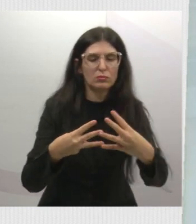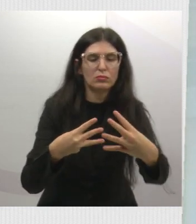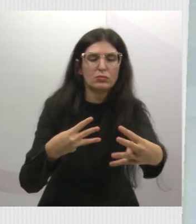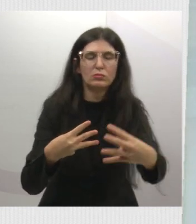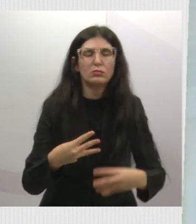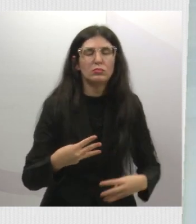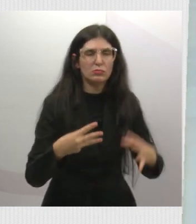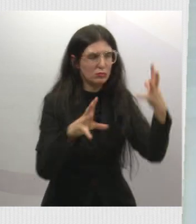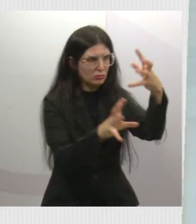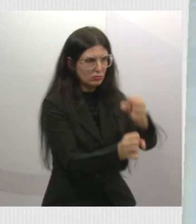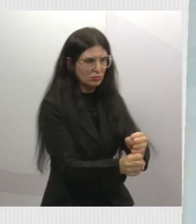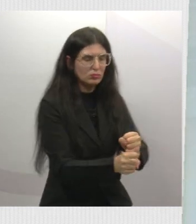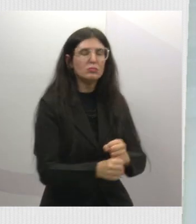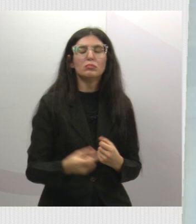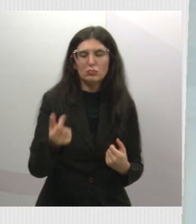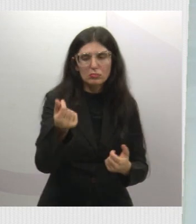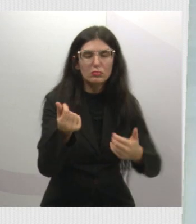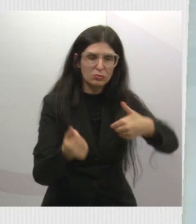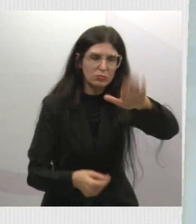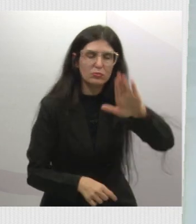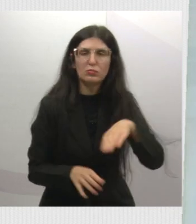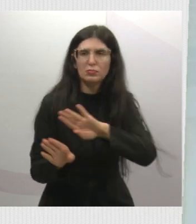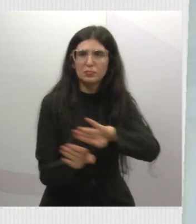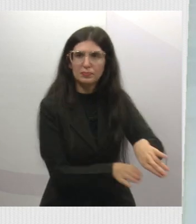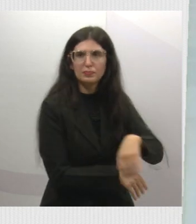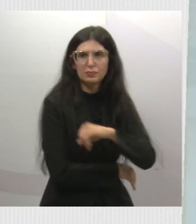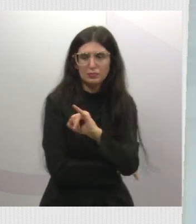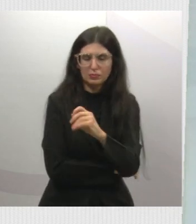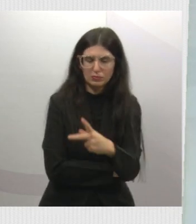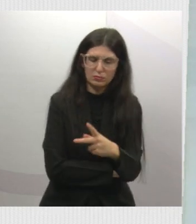IPTU, meta orçada em